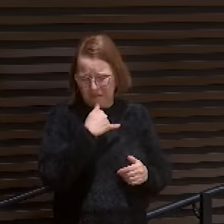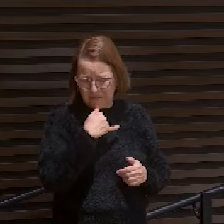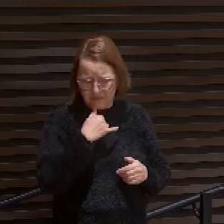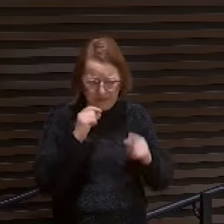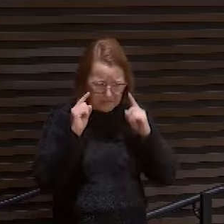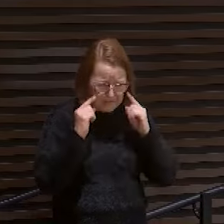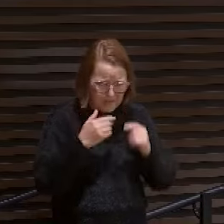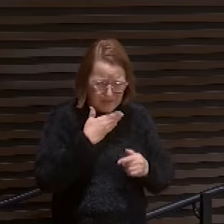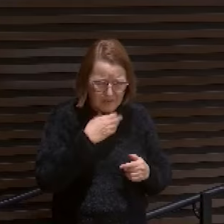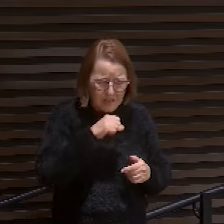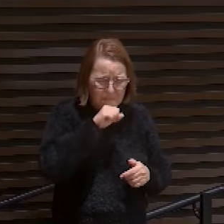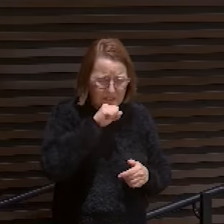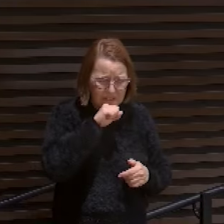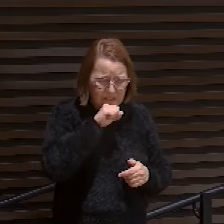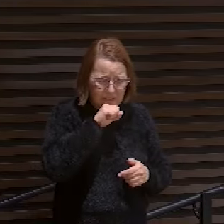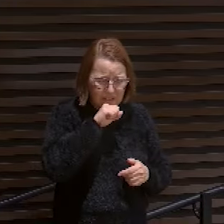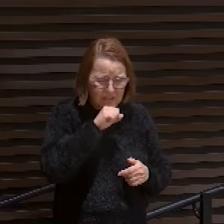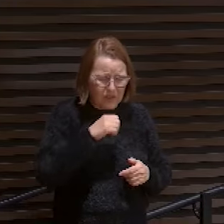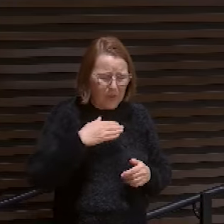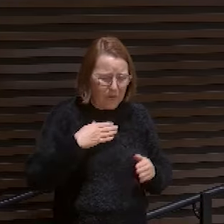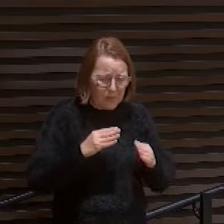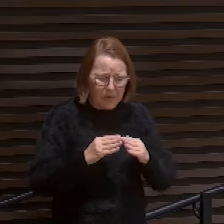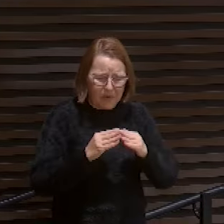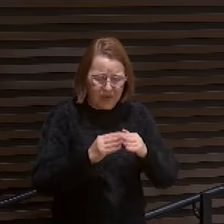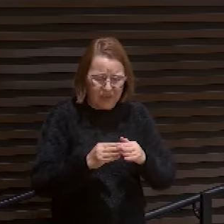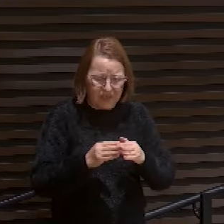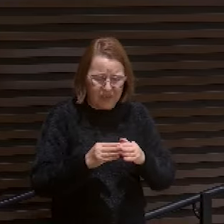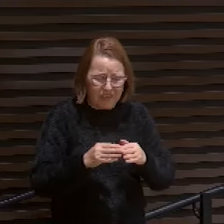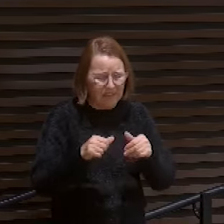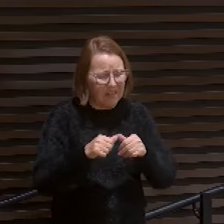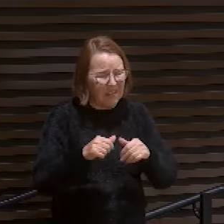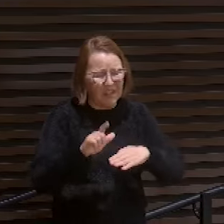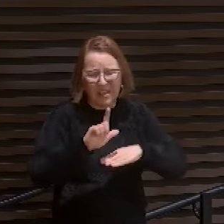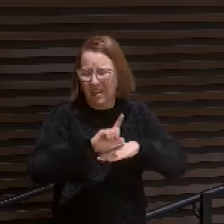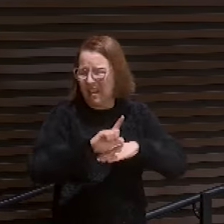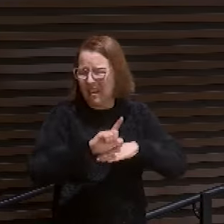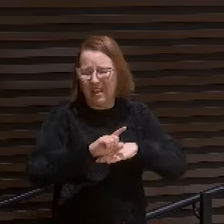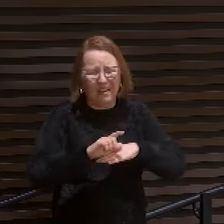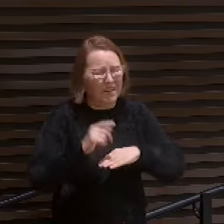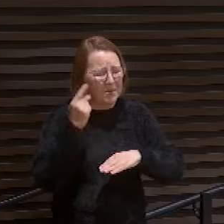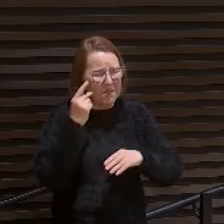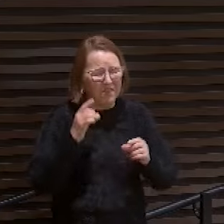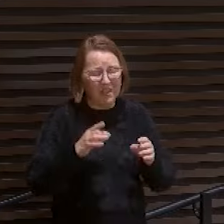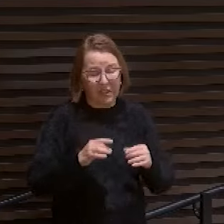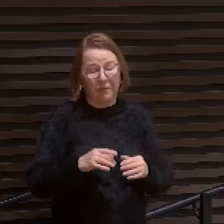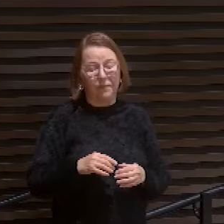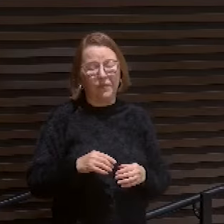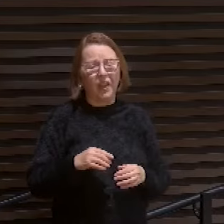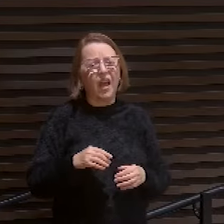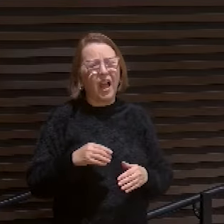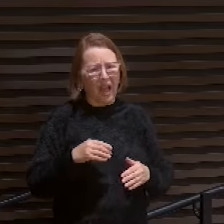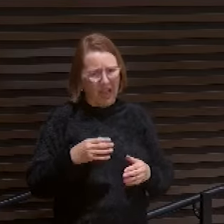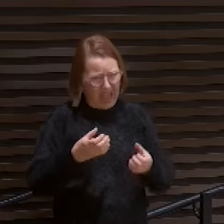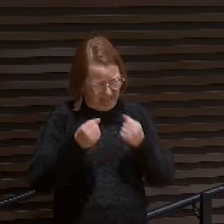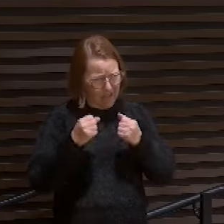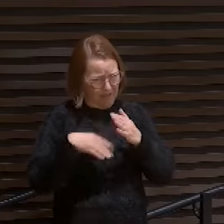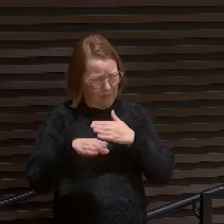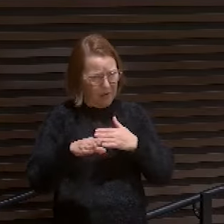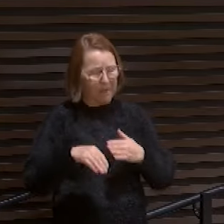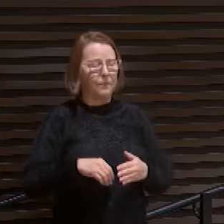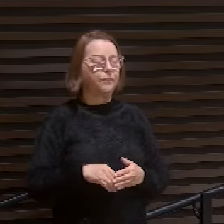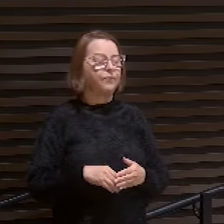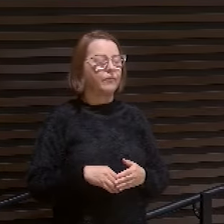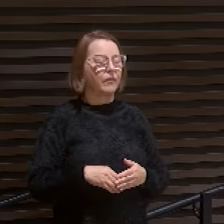meu barquinho está na casa do moço lá sendo vendido, R$1.000. Vamos lá, meu filho, vamos ver. O